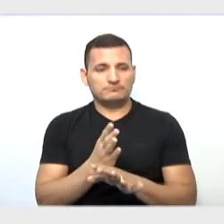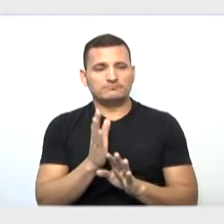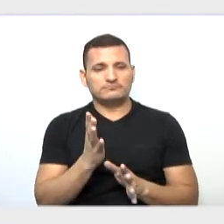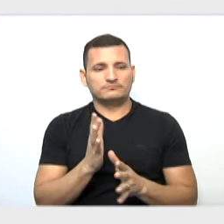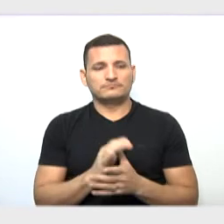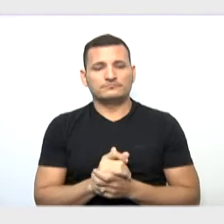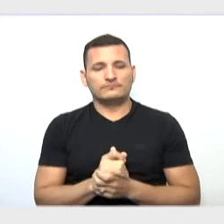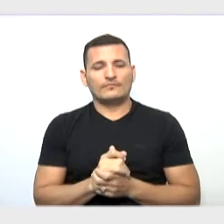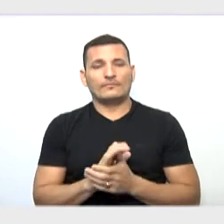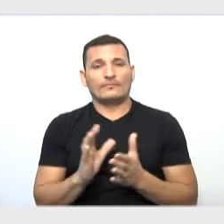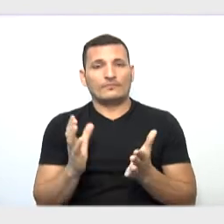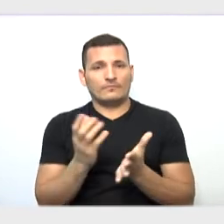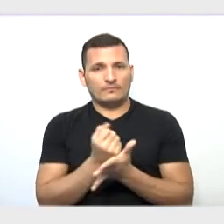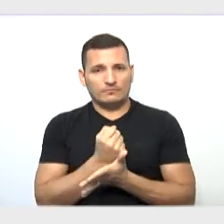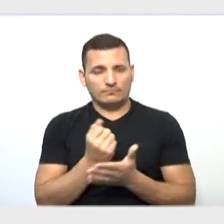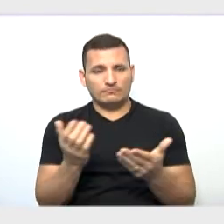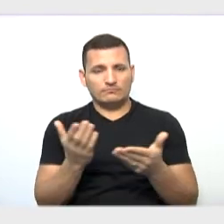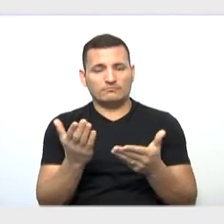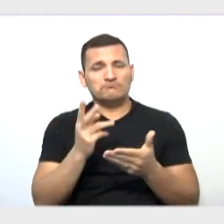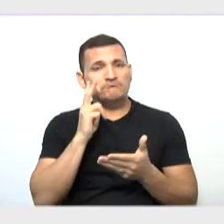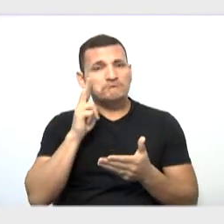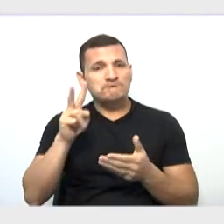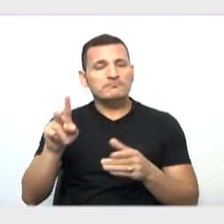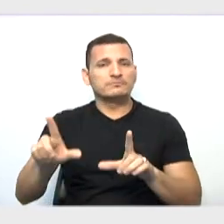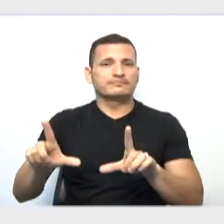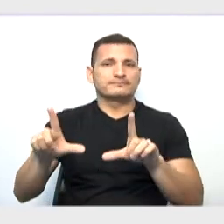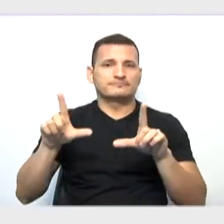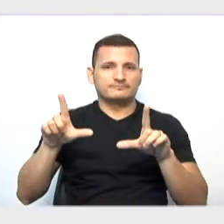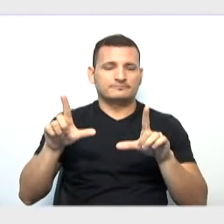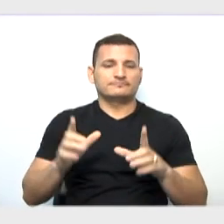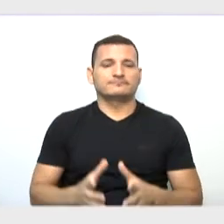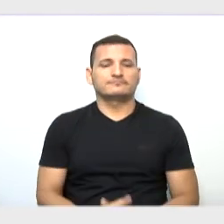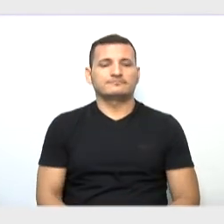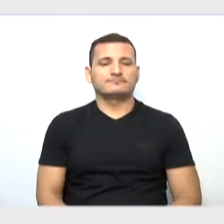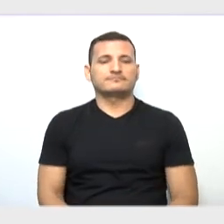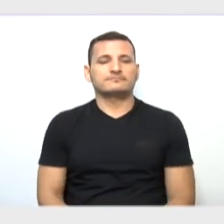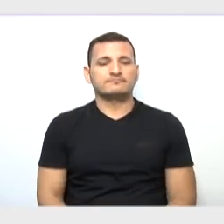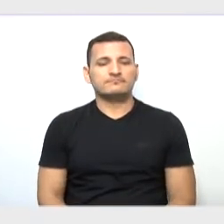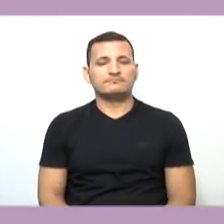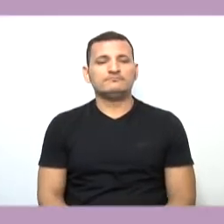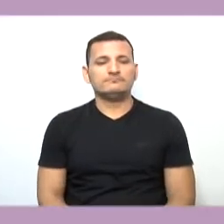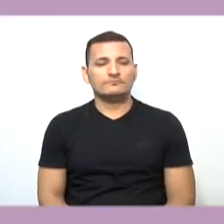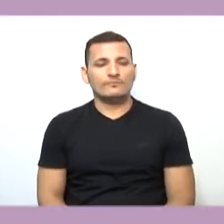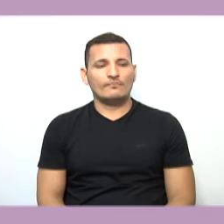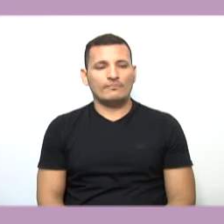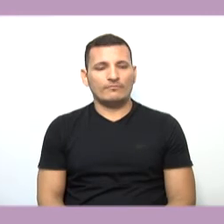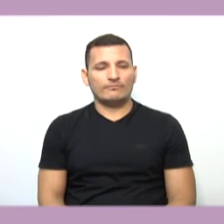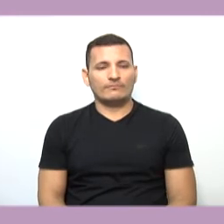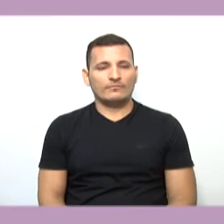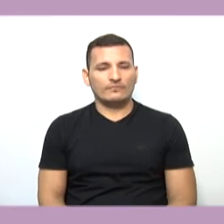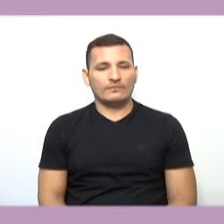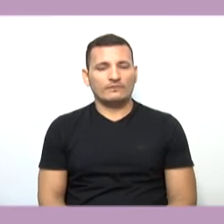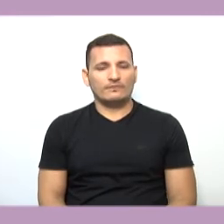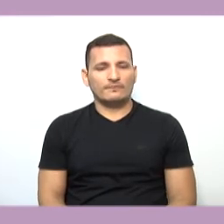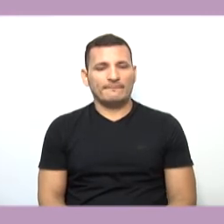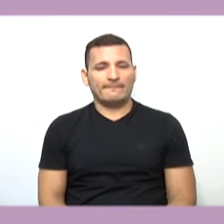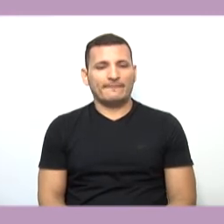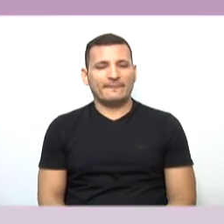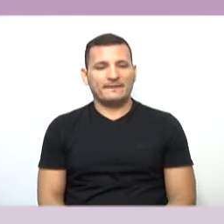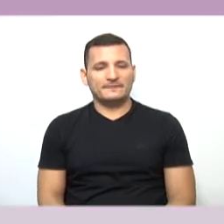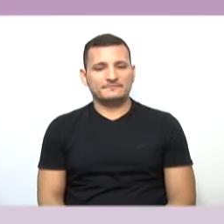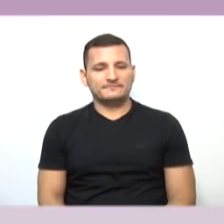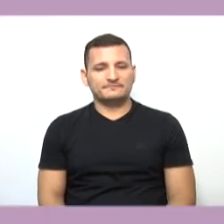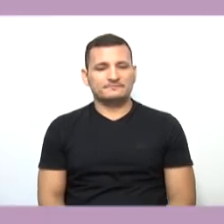Fechou. Salva e vamos ver como é que tá por enquanto, tá? Não vai estar lindo ainda não. Vai estar assim ainda, ó.